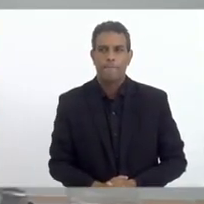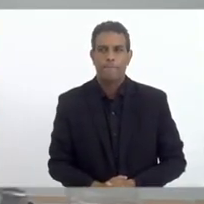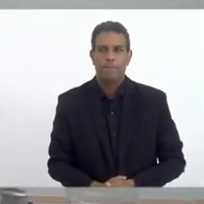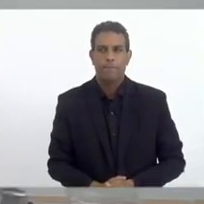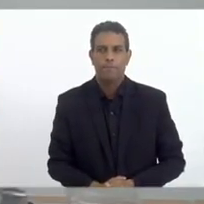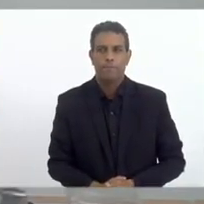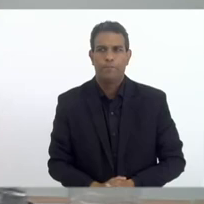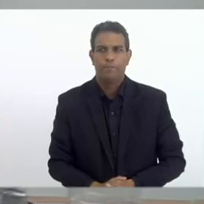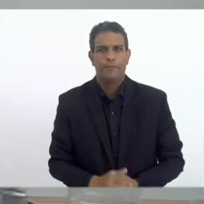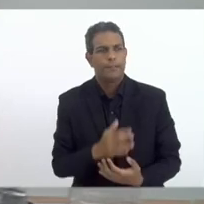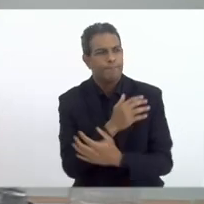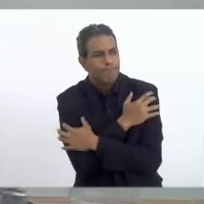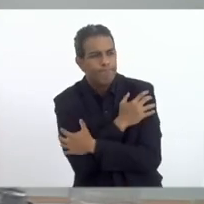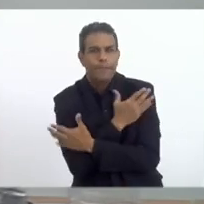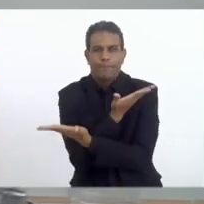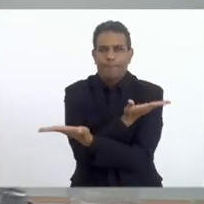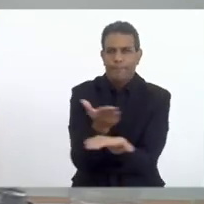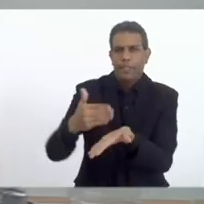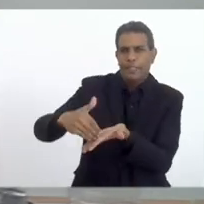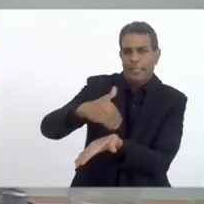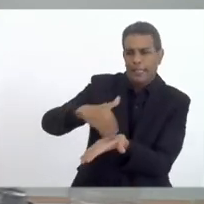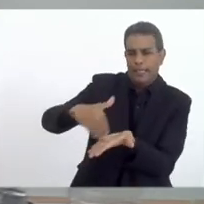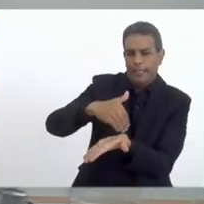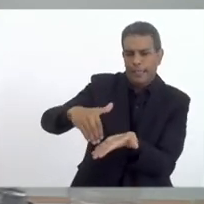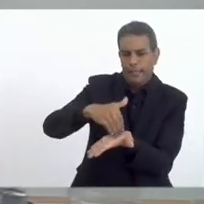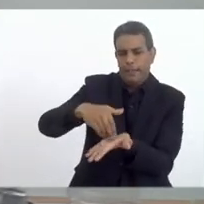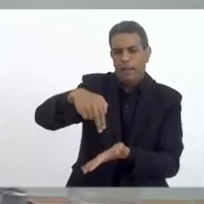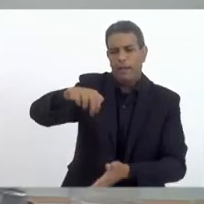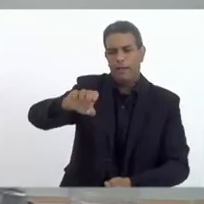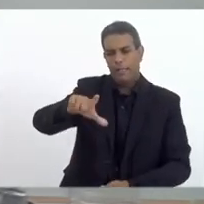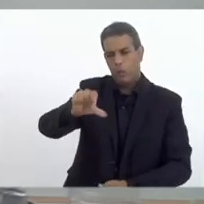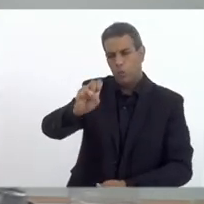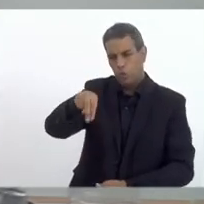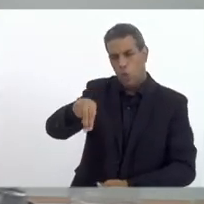que transmita um abraço aí ao secretário Nelson,